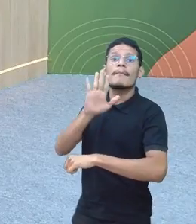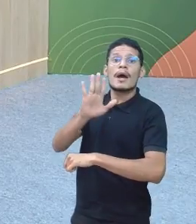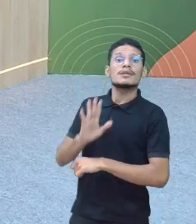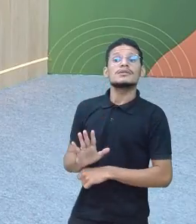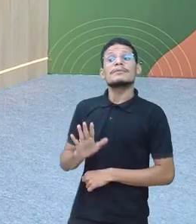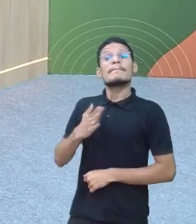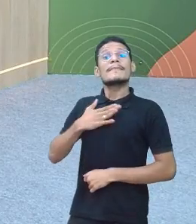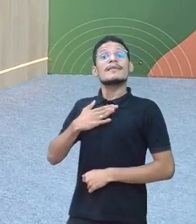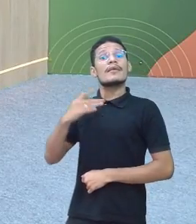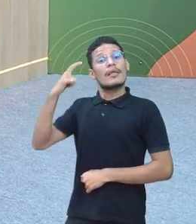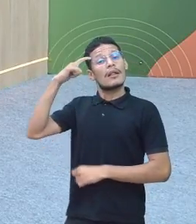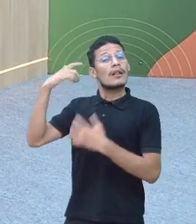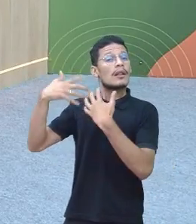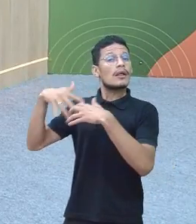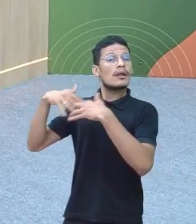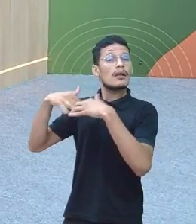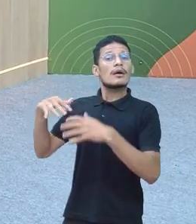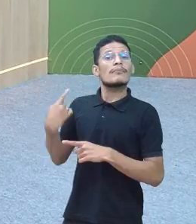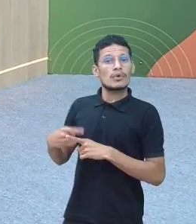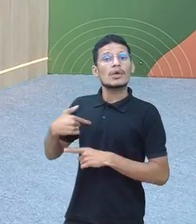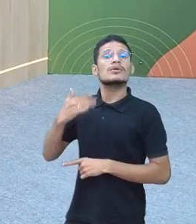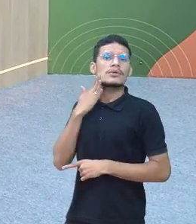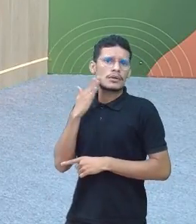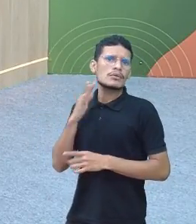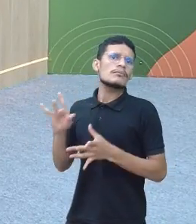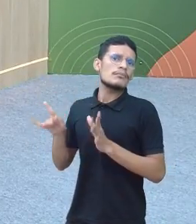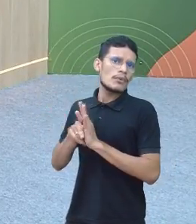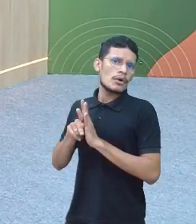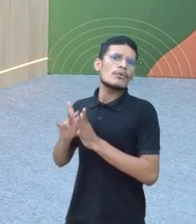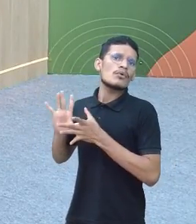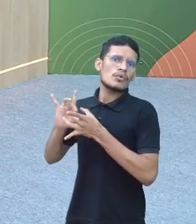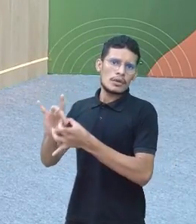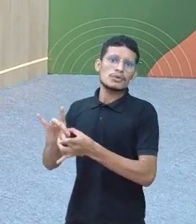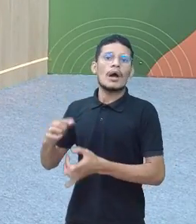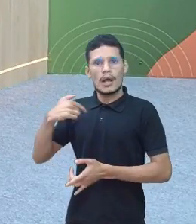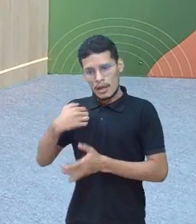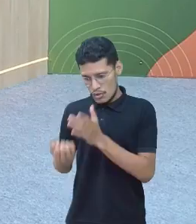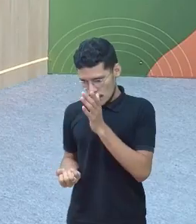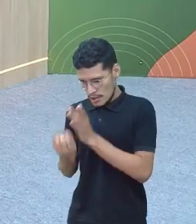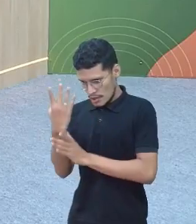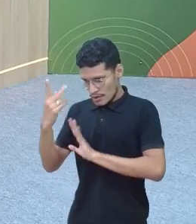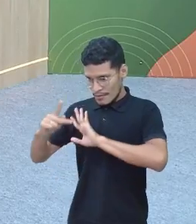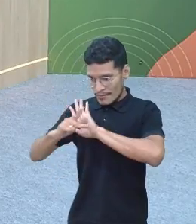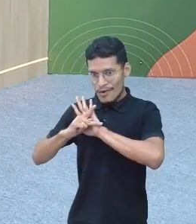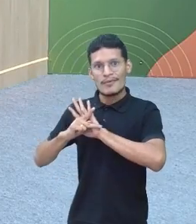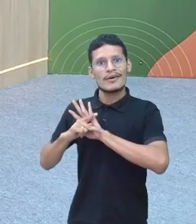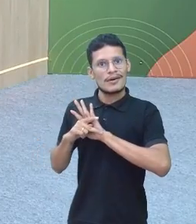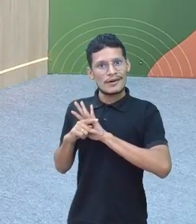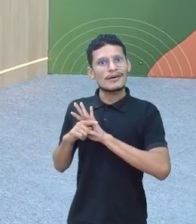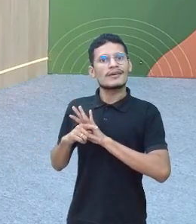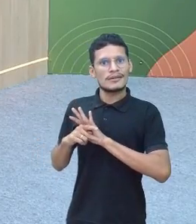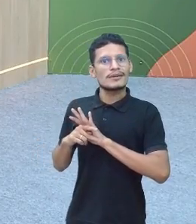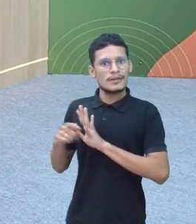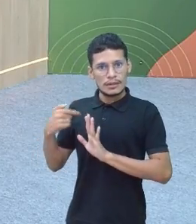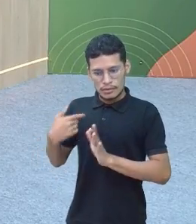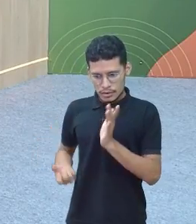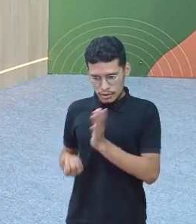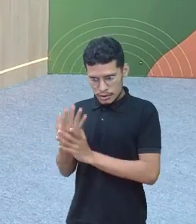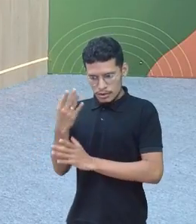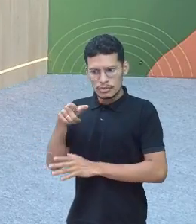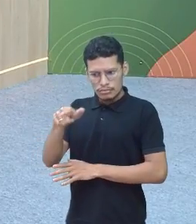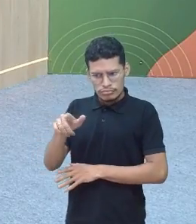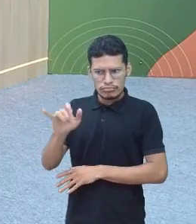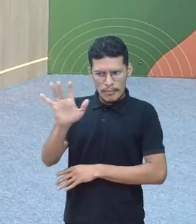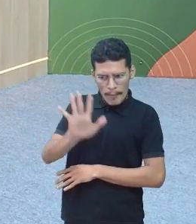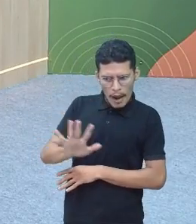minha cabeça, porque eu entendo um contexto. Então, eu crio um editoramento para aquela imagem,